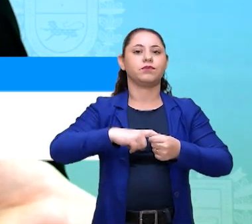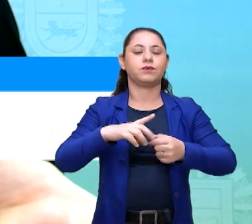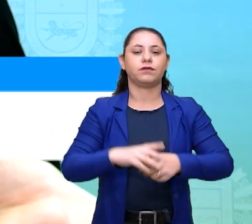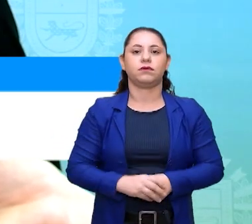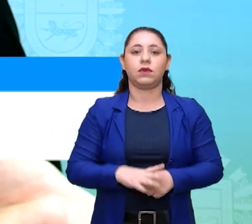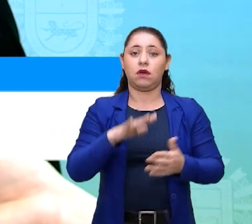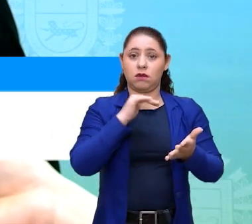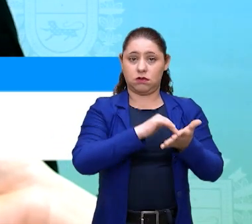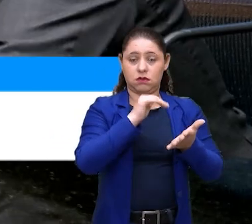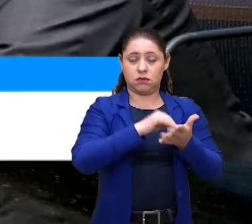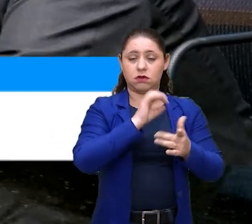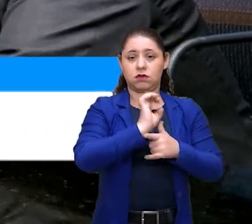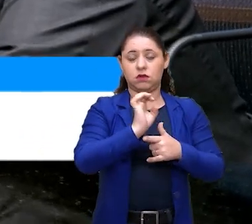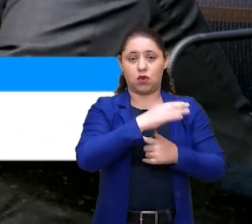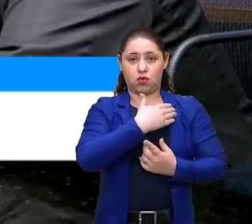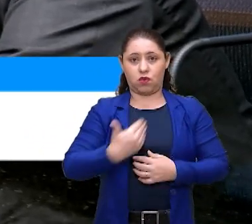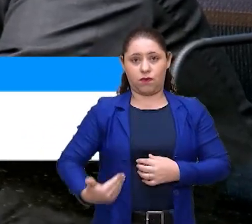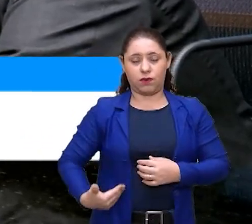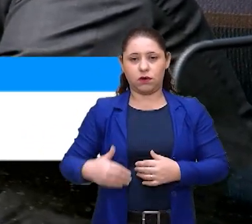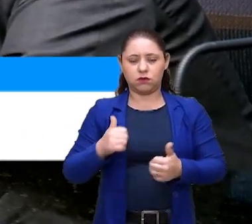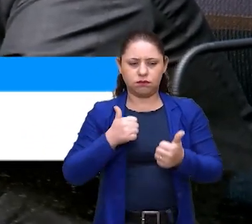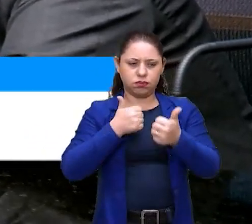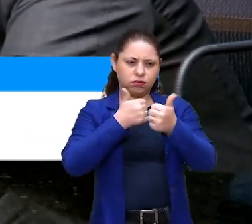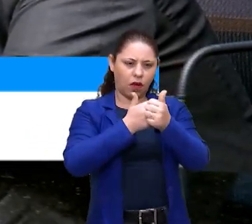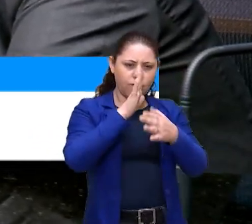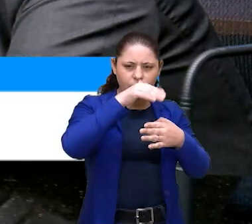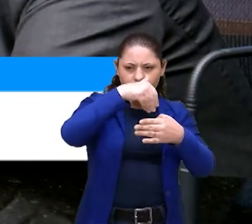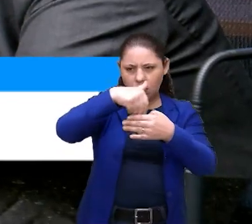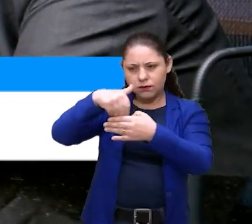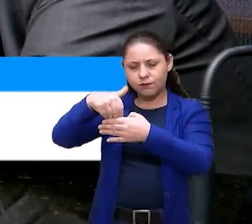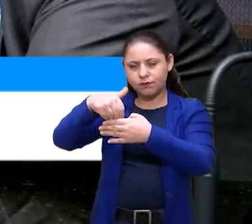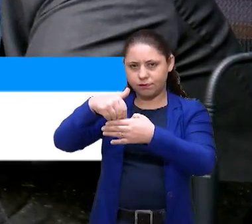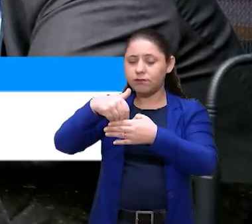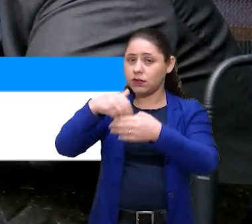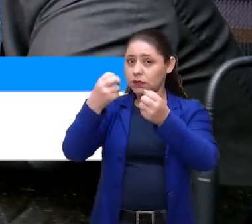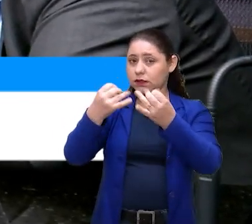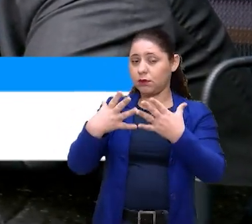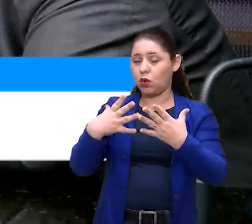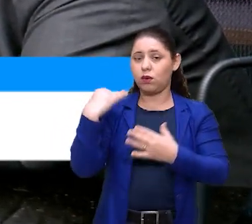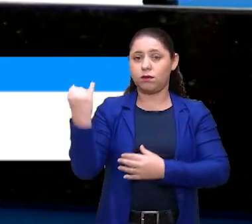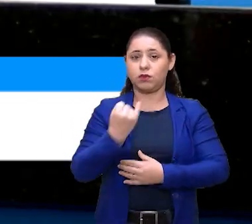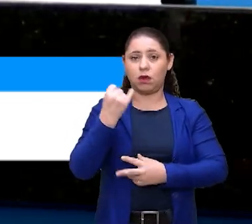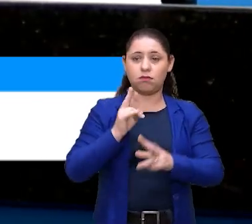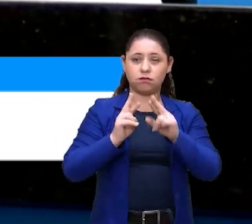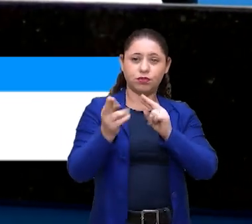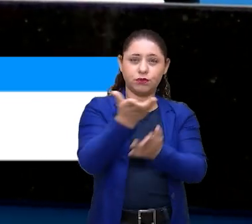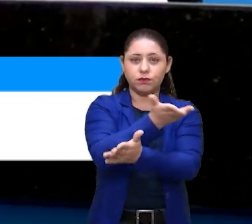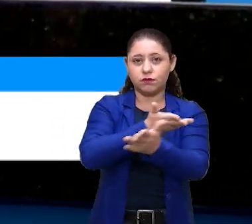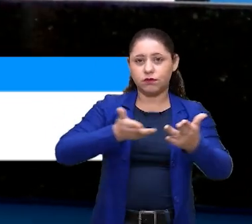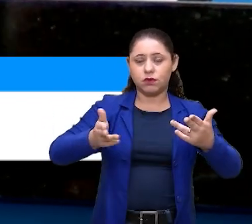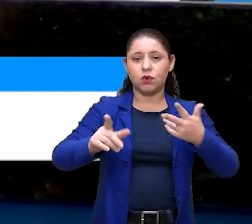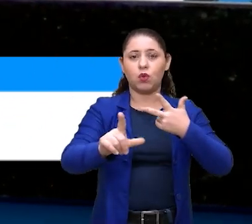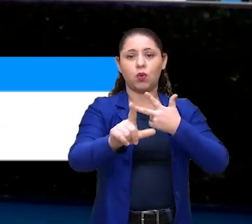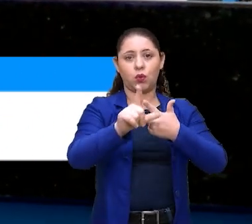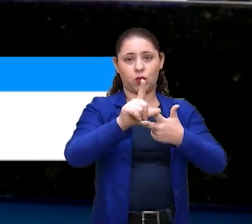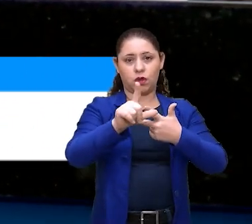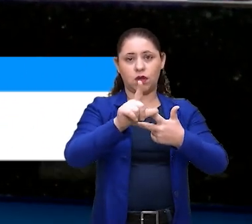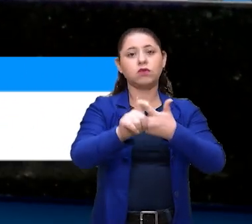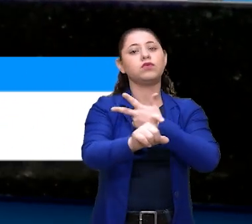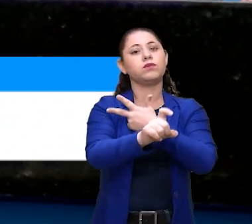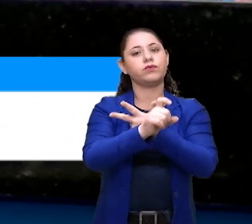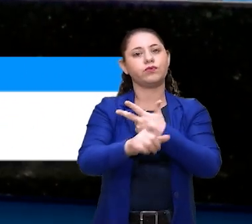ser contratados. O secretário de Estado de Governo acompanhou a votação e falou da importância da interlocução